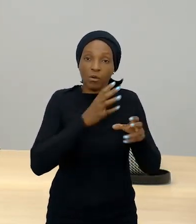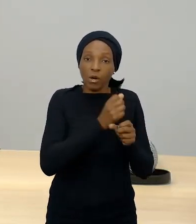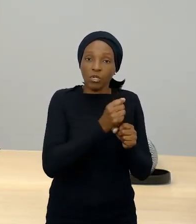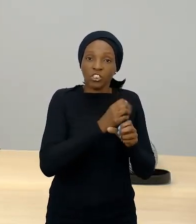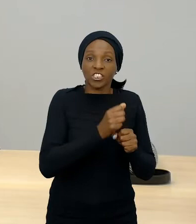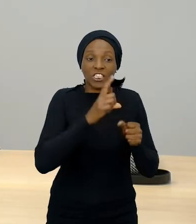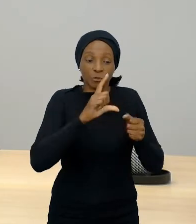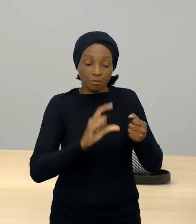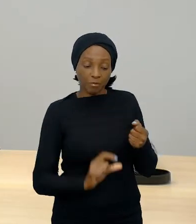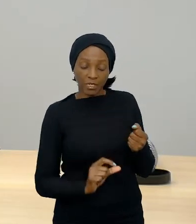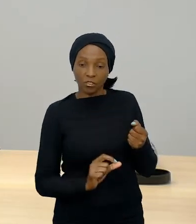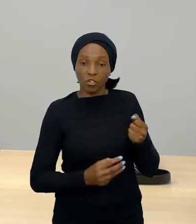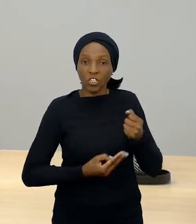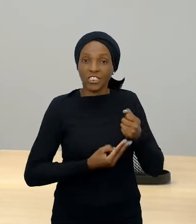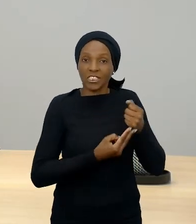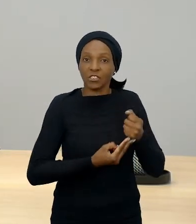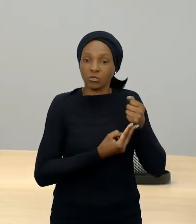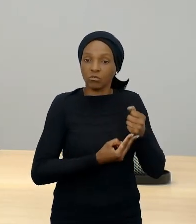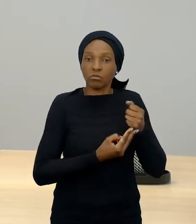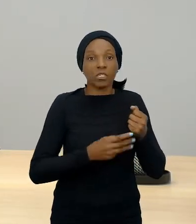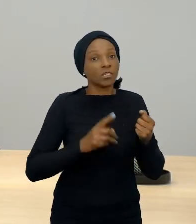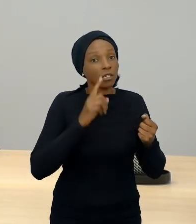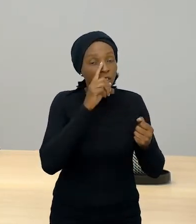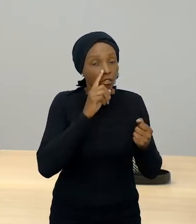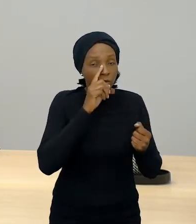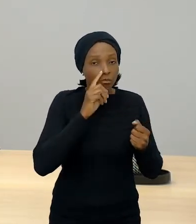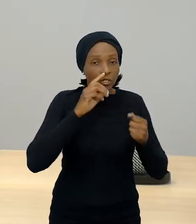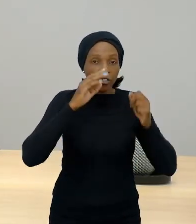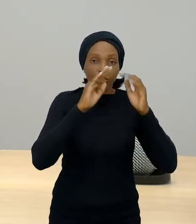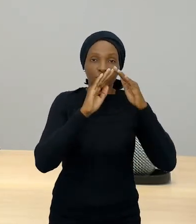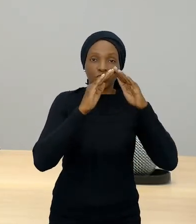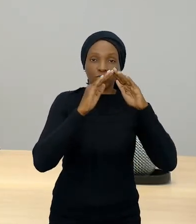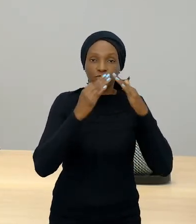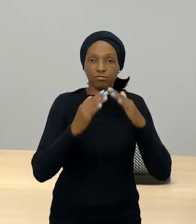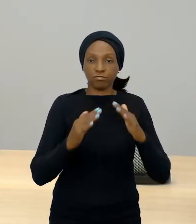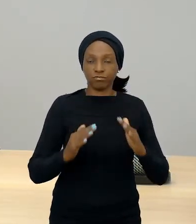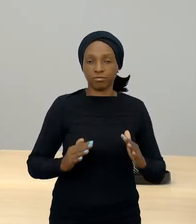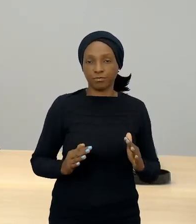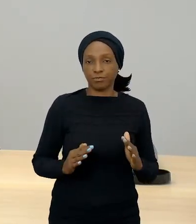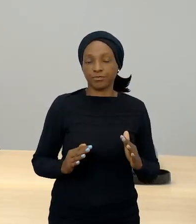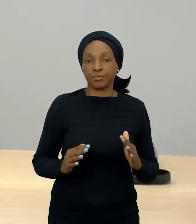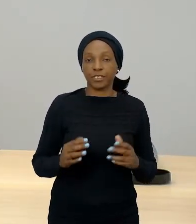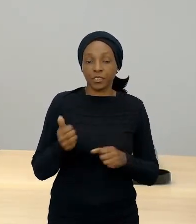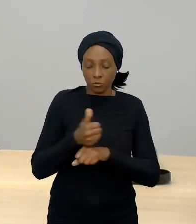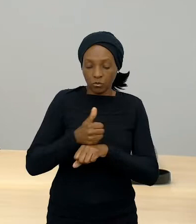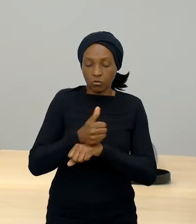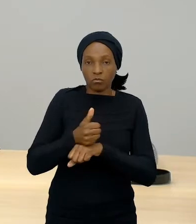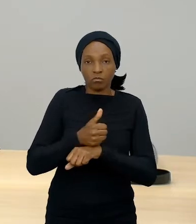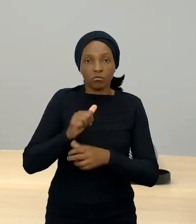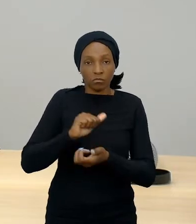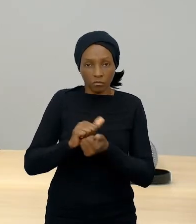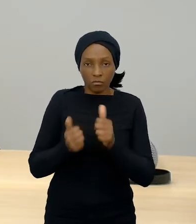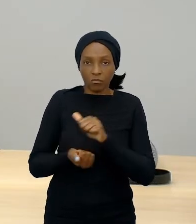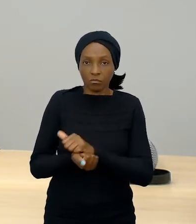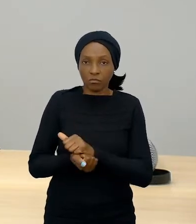fundações e ocasionar ali o desmoronamento daquele imóvel, né? Então, o profissional adequado, ele também vai fazer o